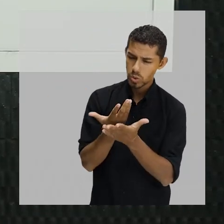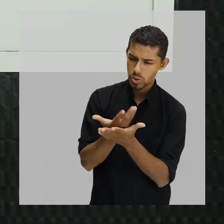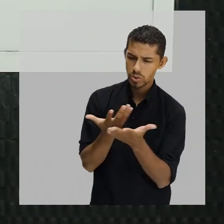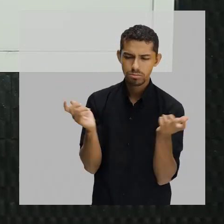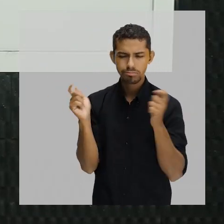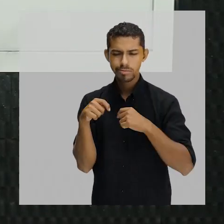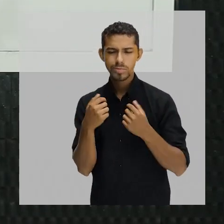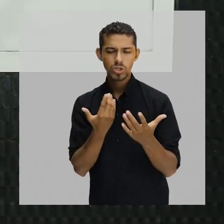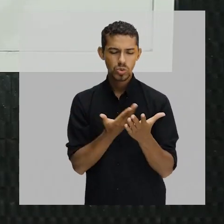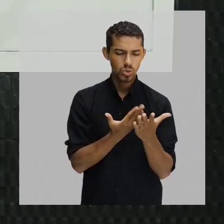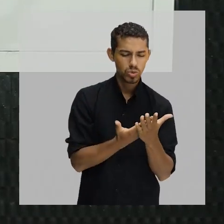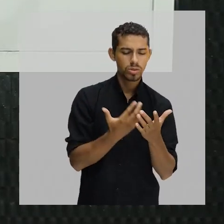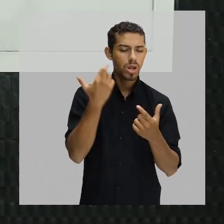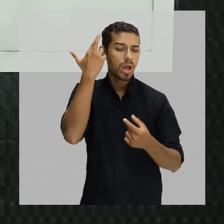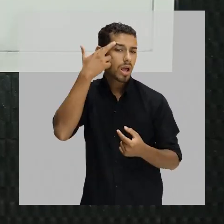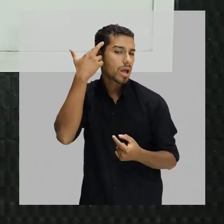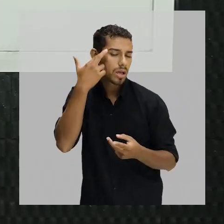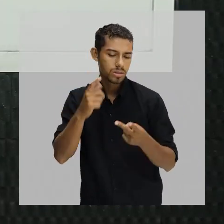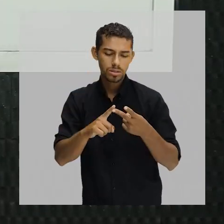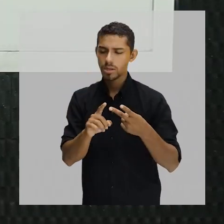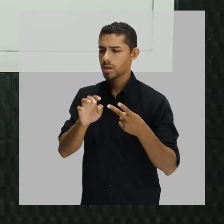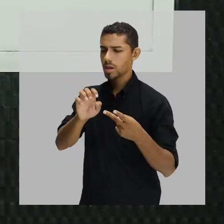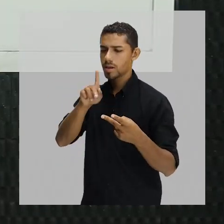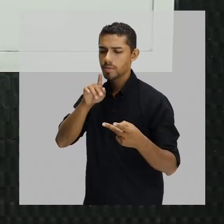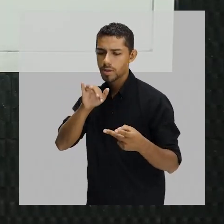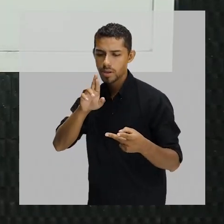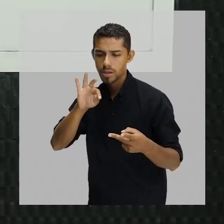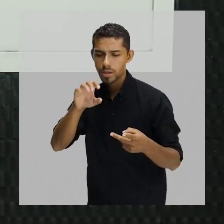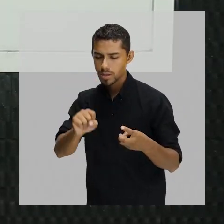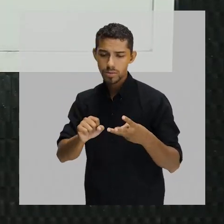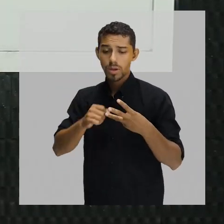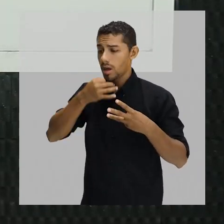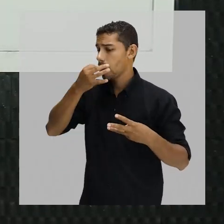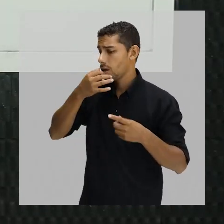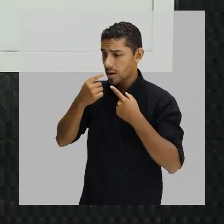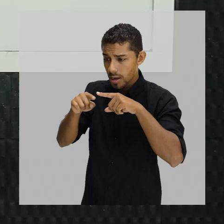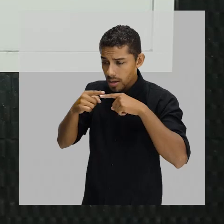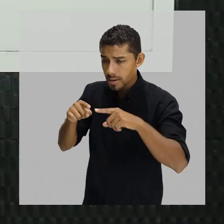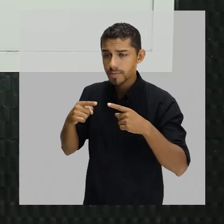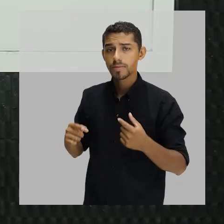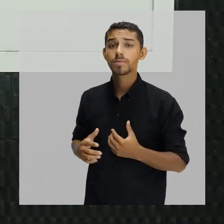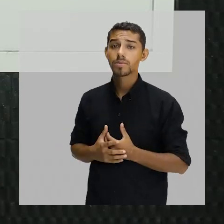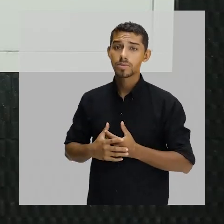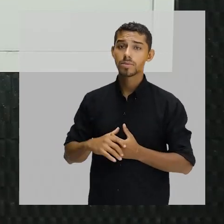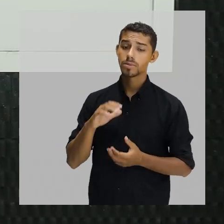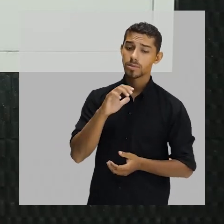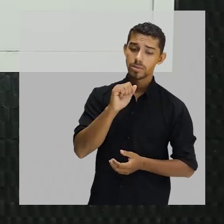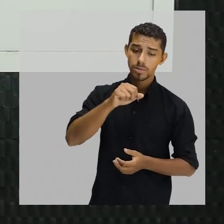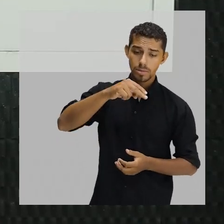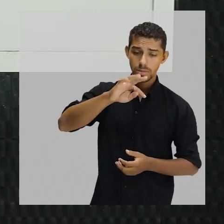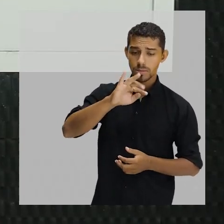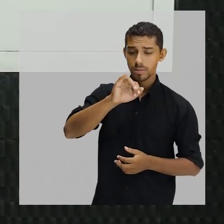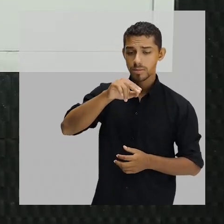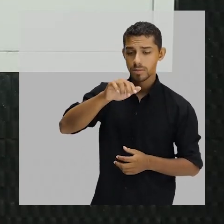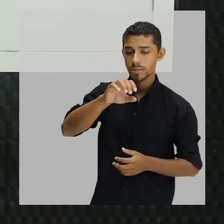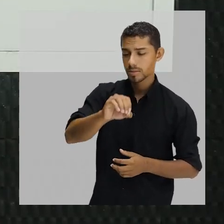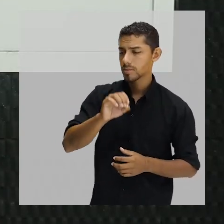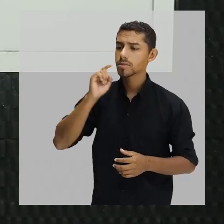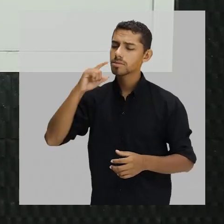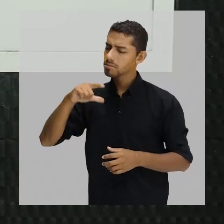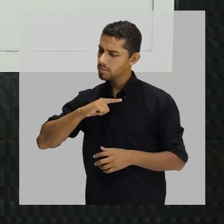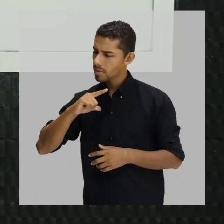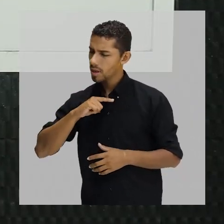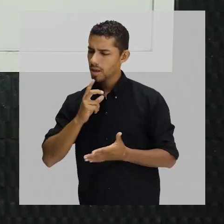você vai ver racionalismo, empirismo, criticismo kantiano que aparece em